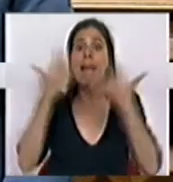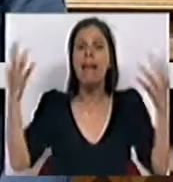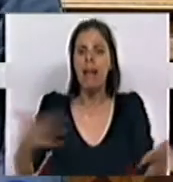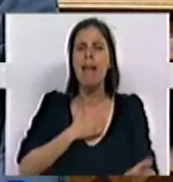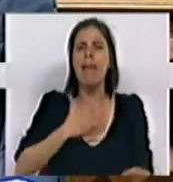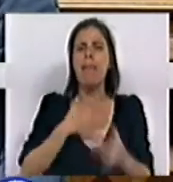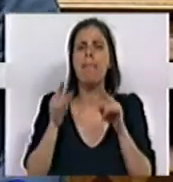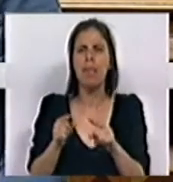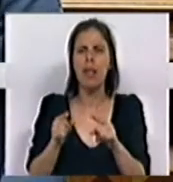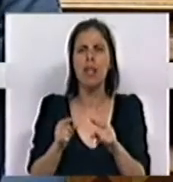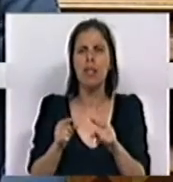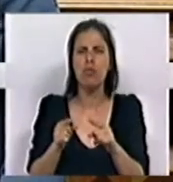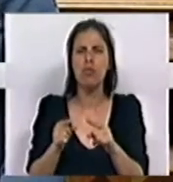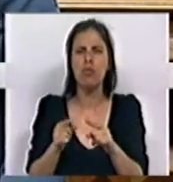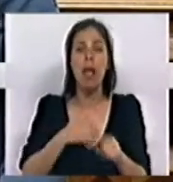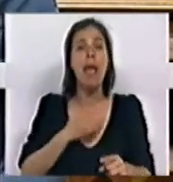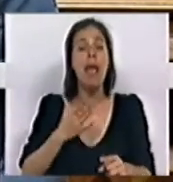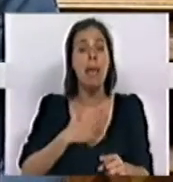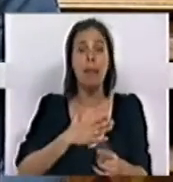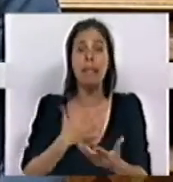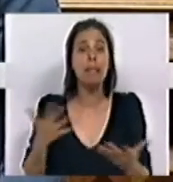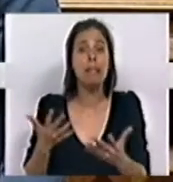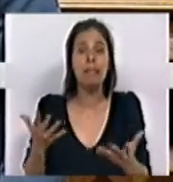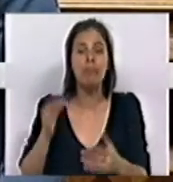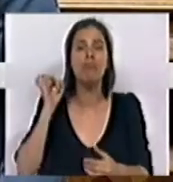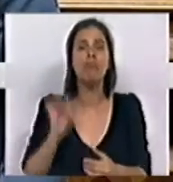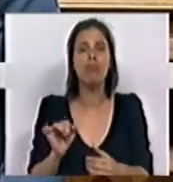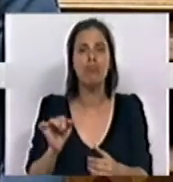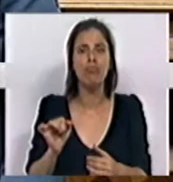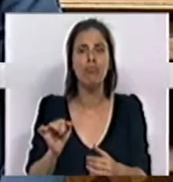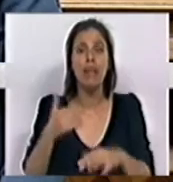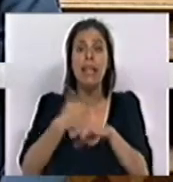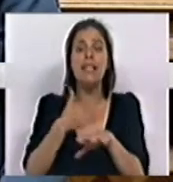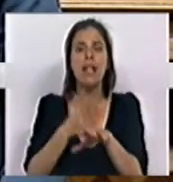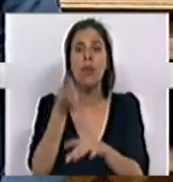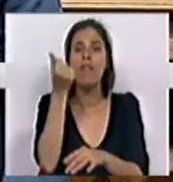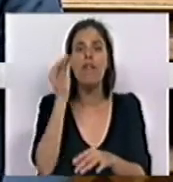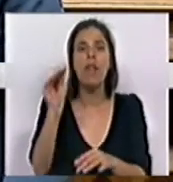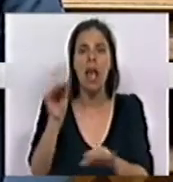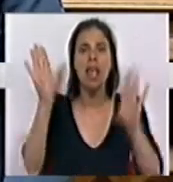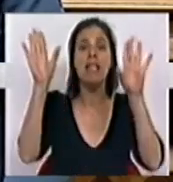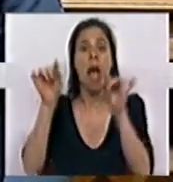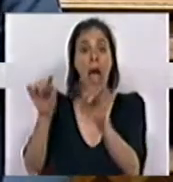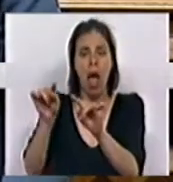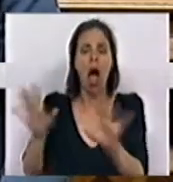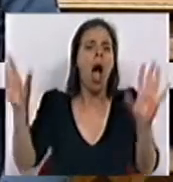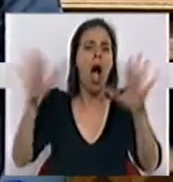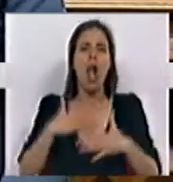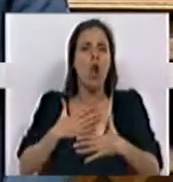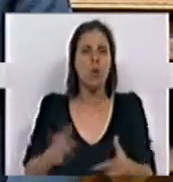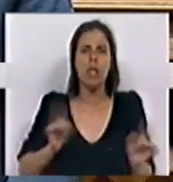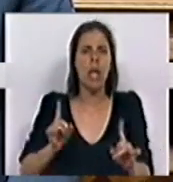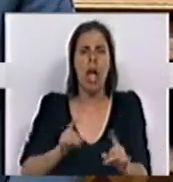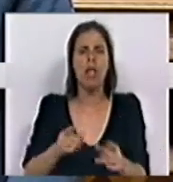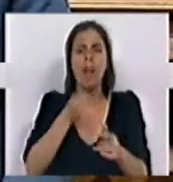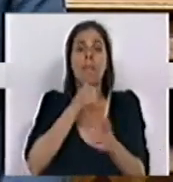grandes empresas, das empresas nomeadamente do setor financeiro. Para essas não se cansam